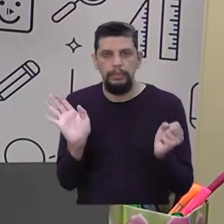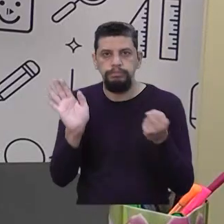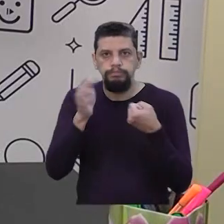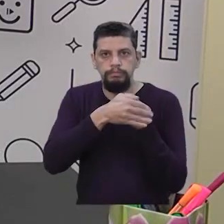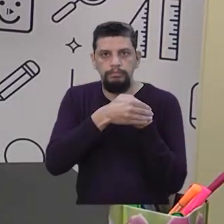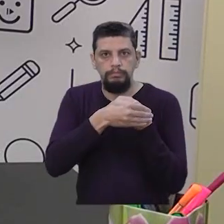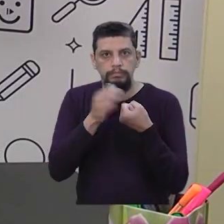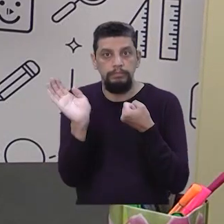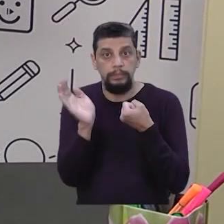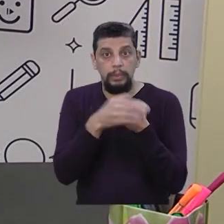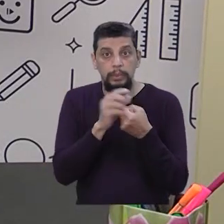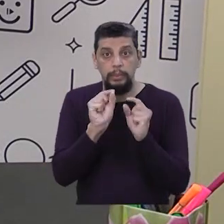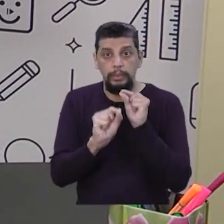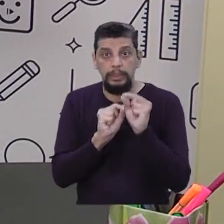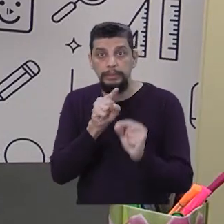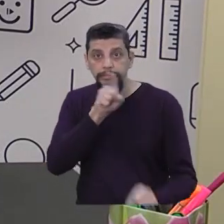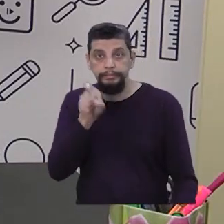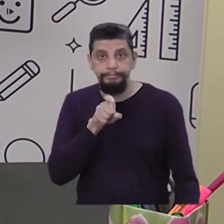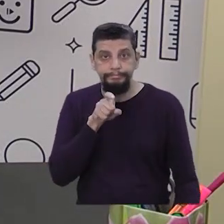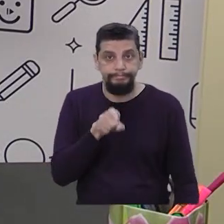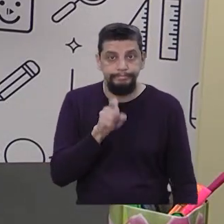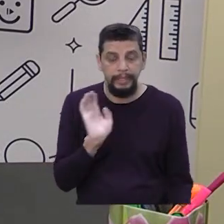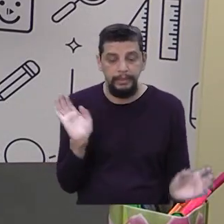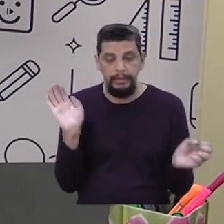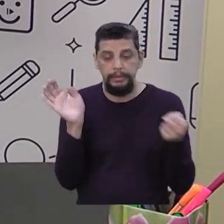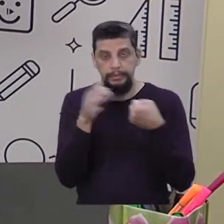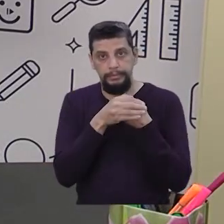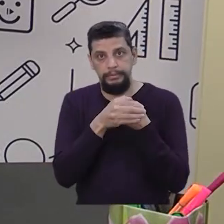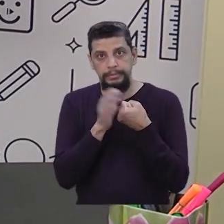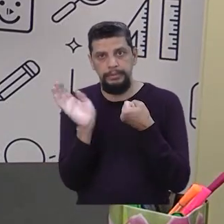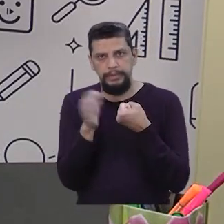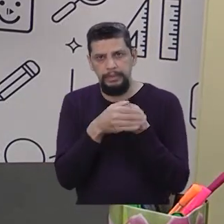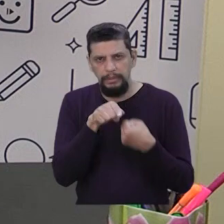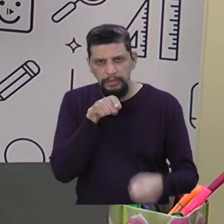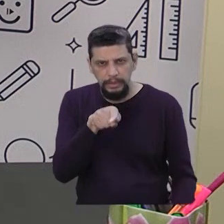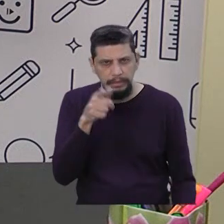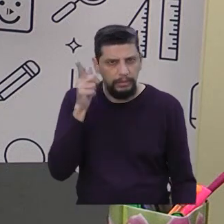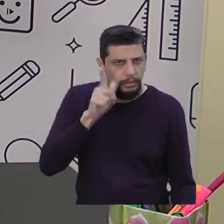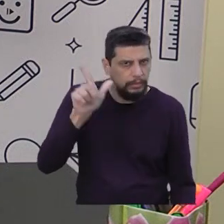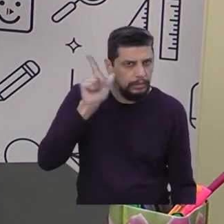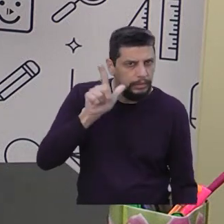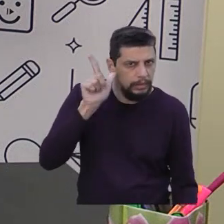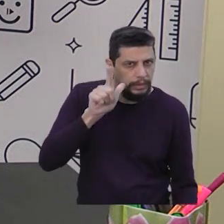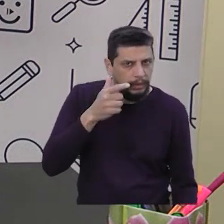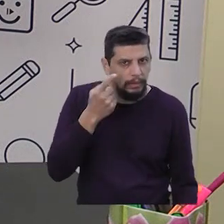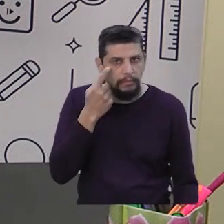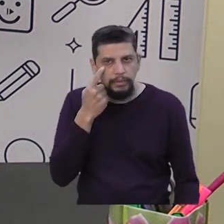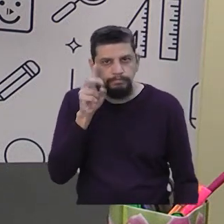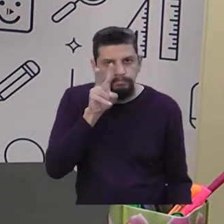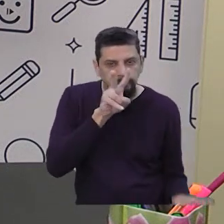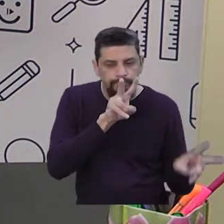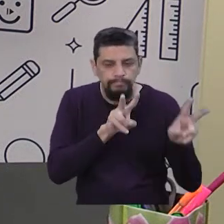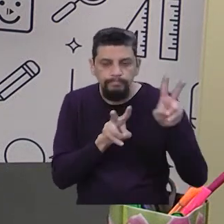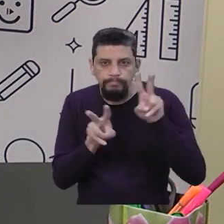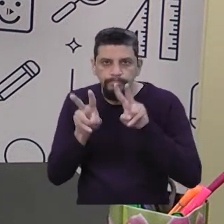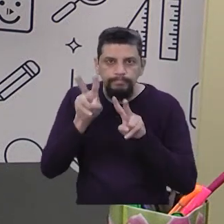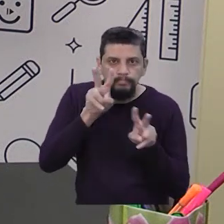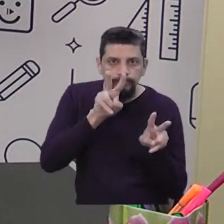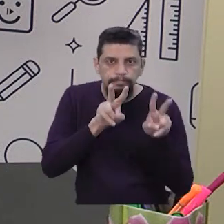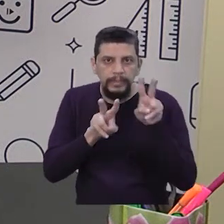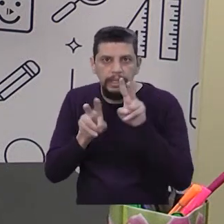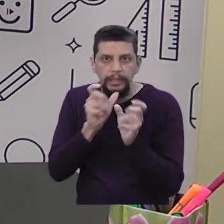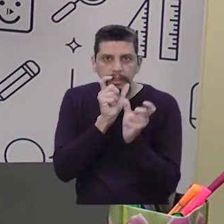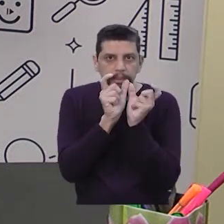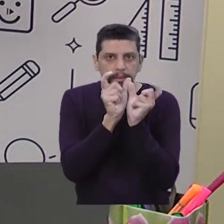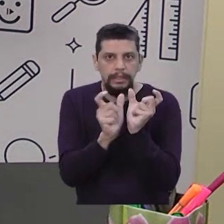O que será que está escondido? Vocês conseguem? Vão olhando as sílabas ali,